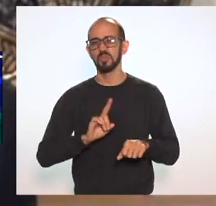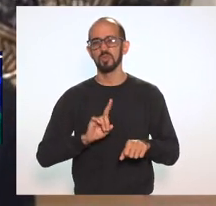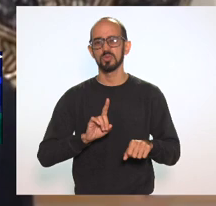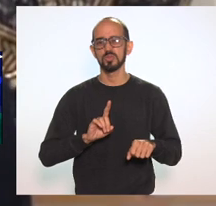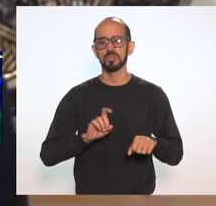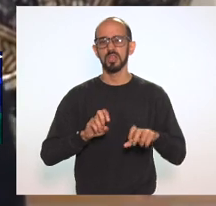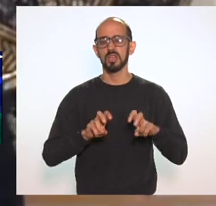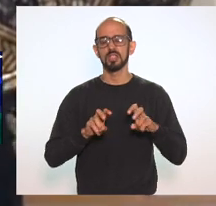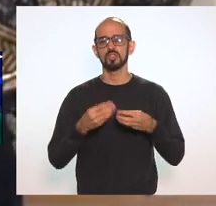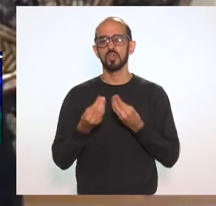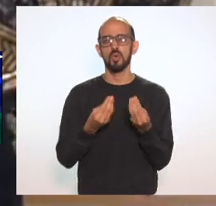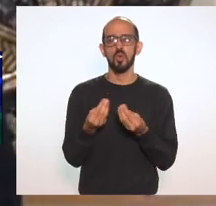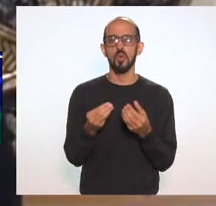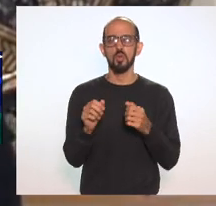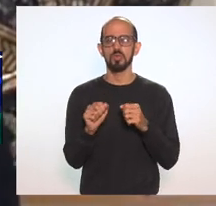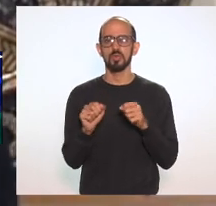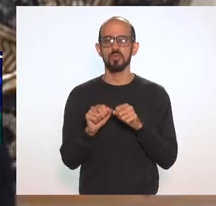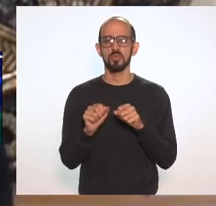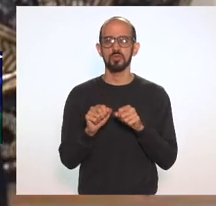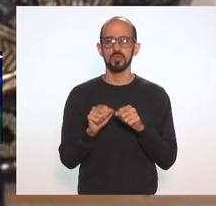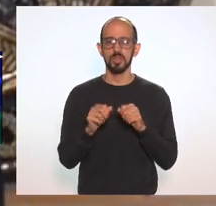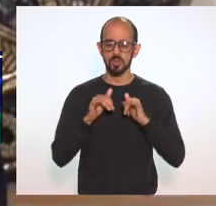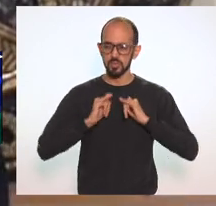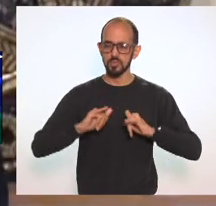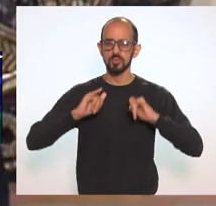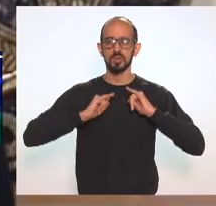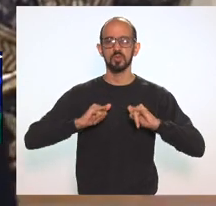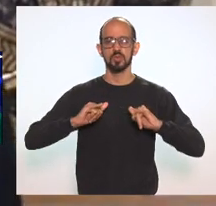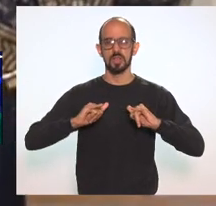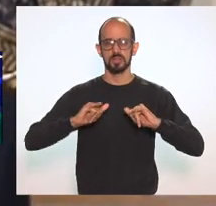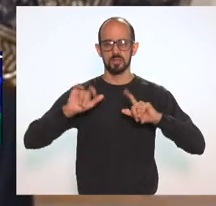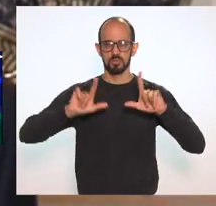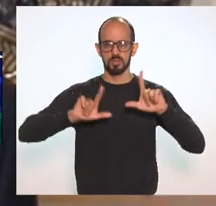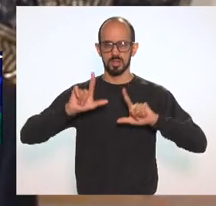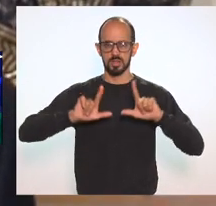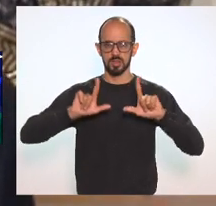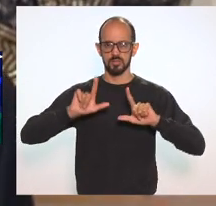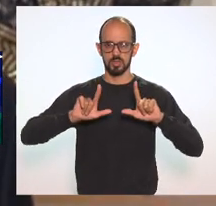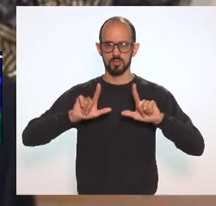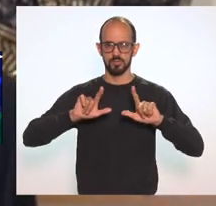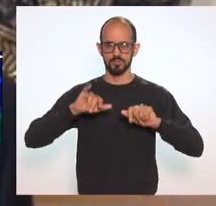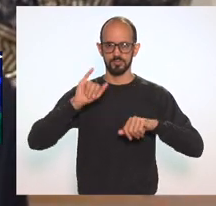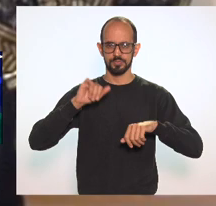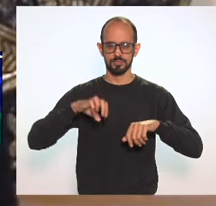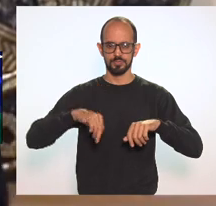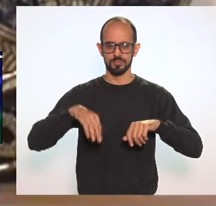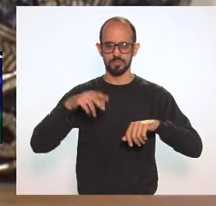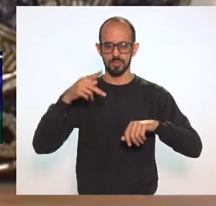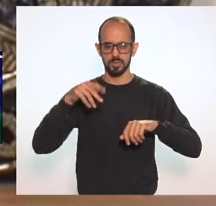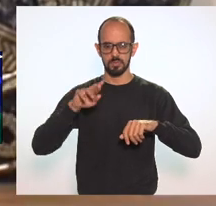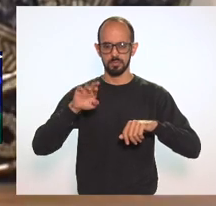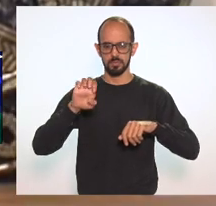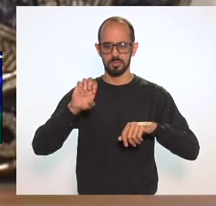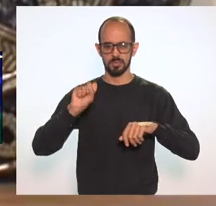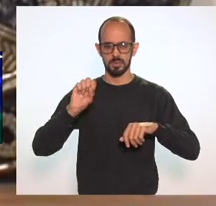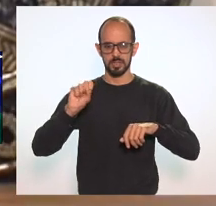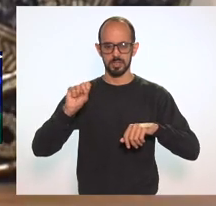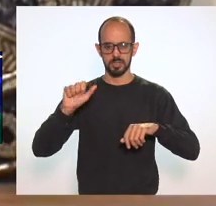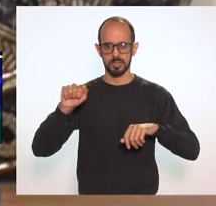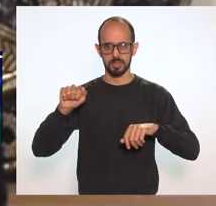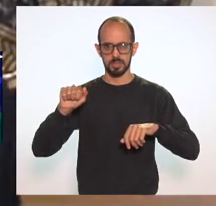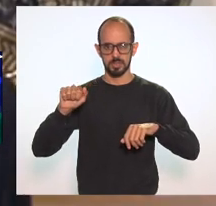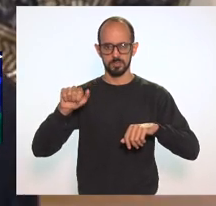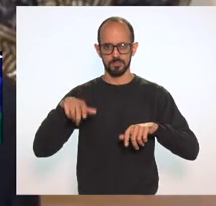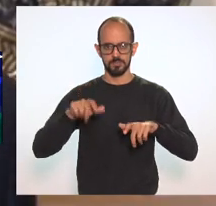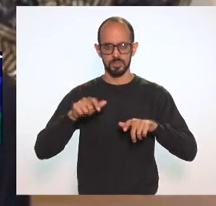vinculado pela imprensa e aí também tem que se ver qual a empresa recebeu essa informação do